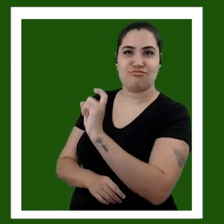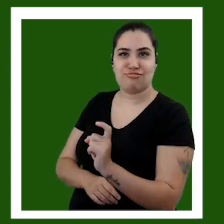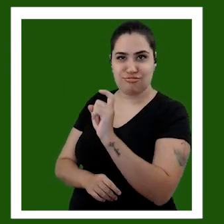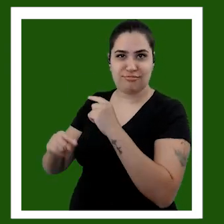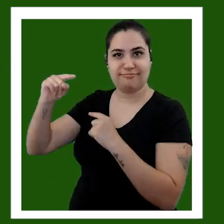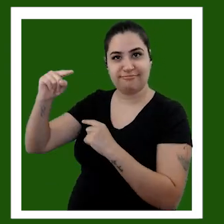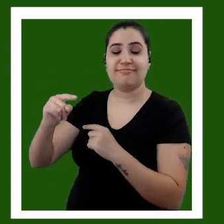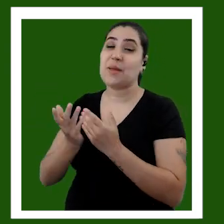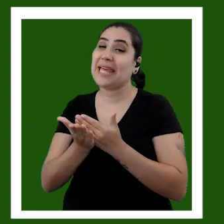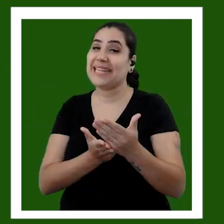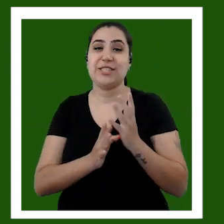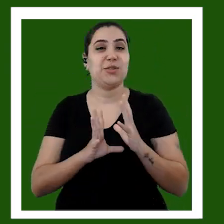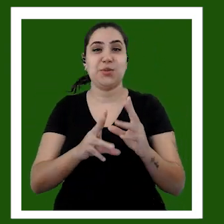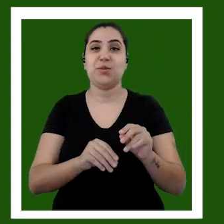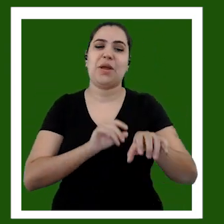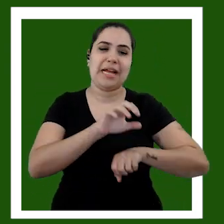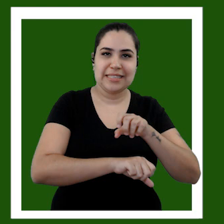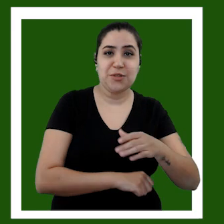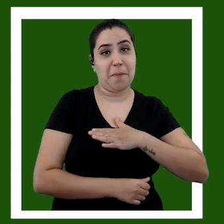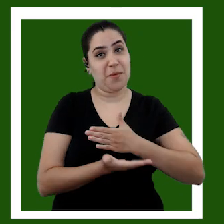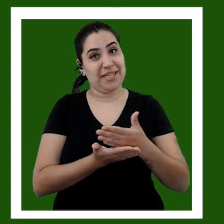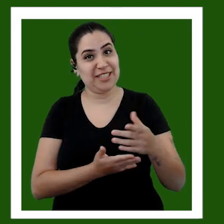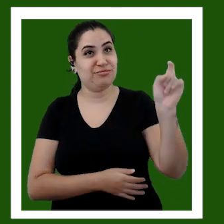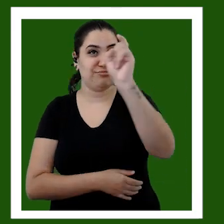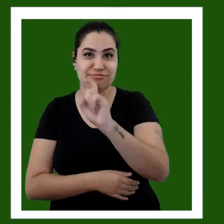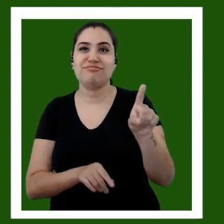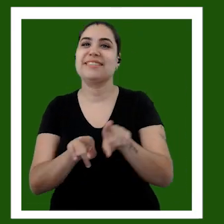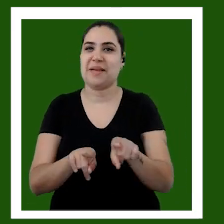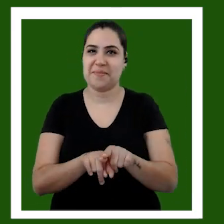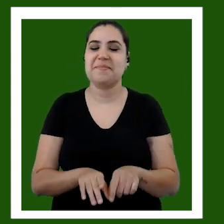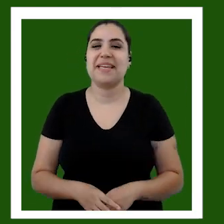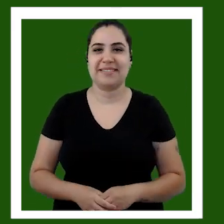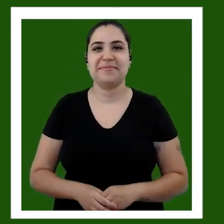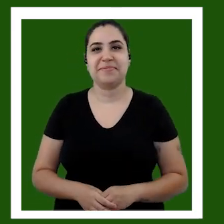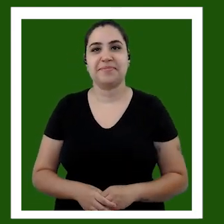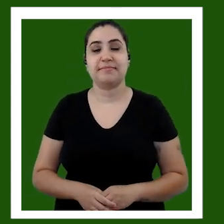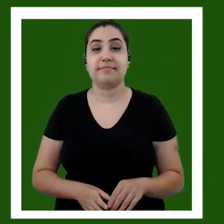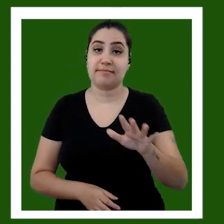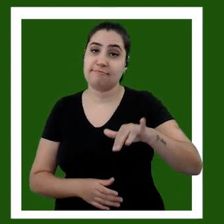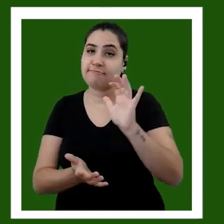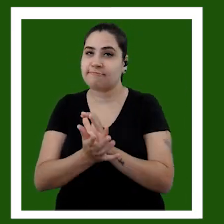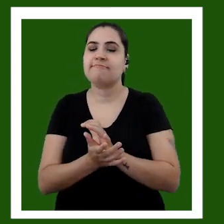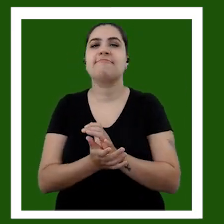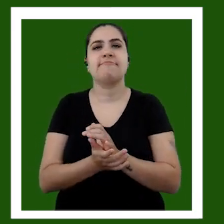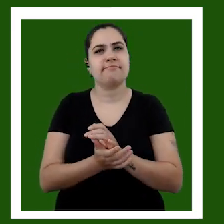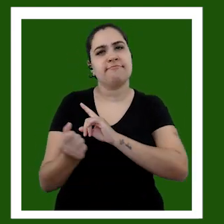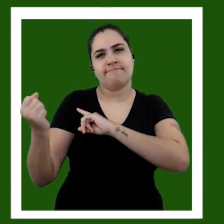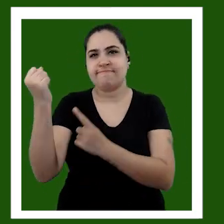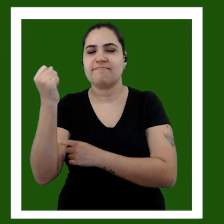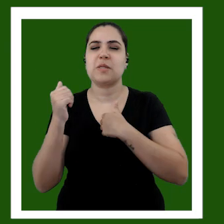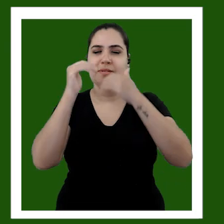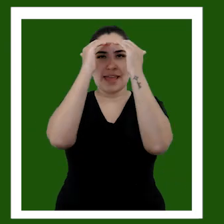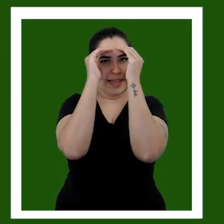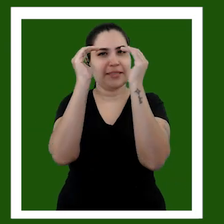latinhas. Então é o início de tudo, dos catadores, o meu início no grafite aí também. E galera guerreira